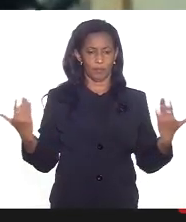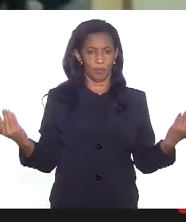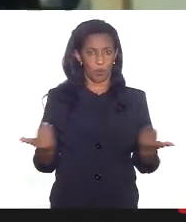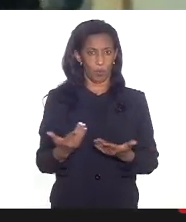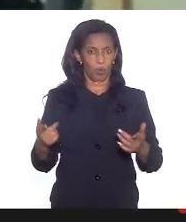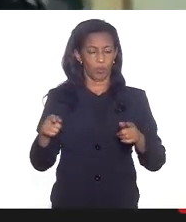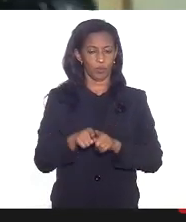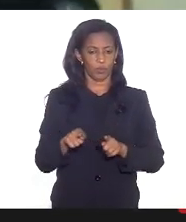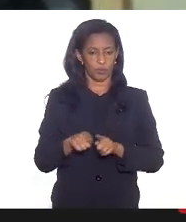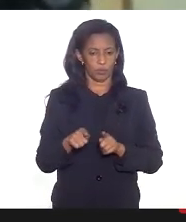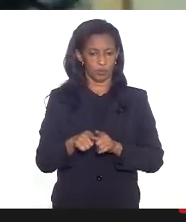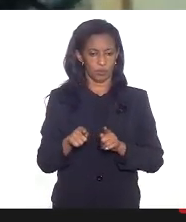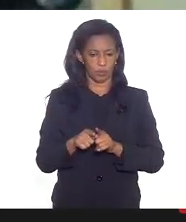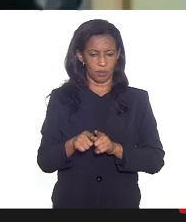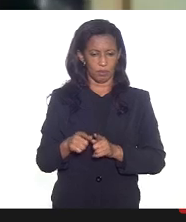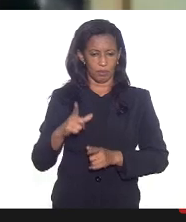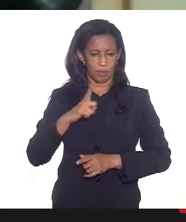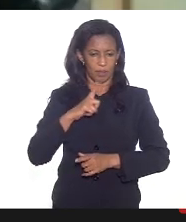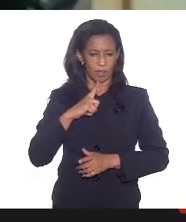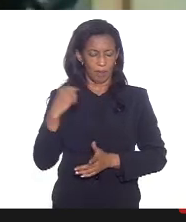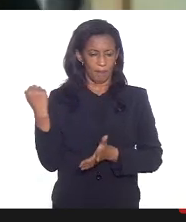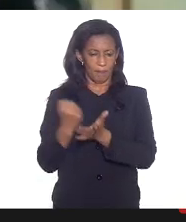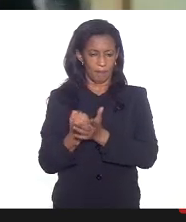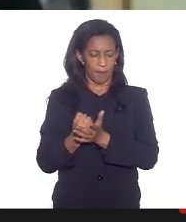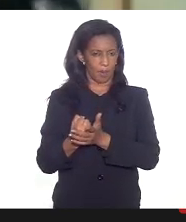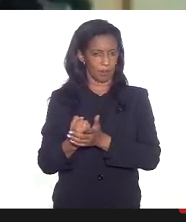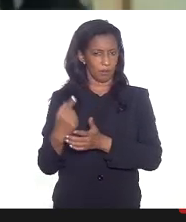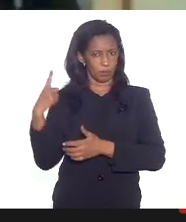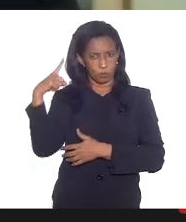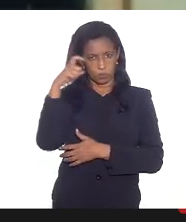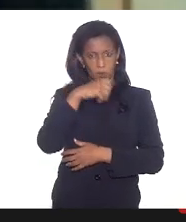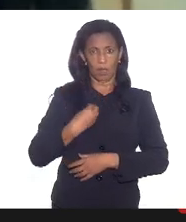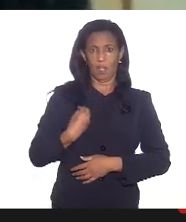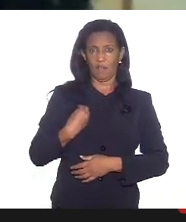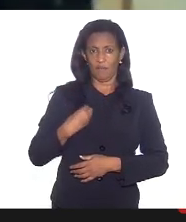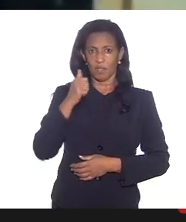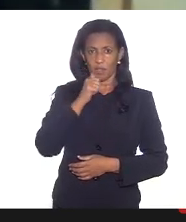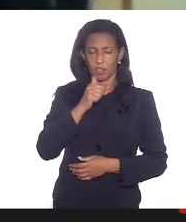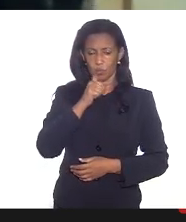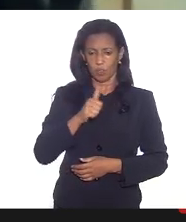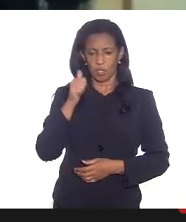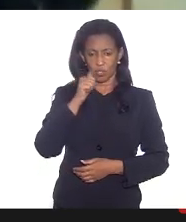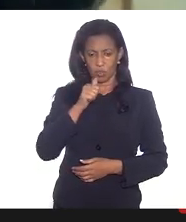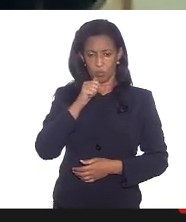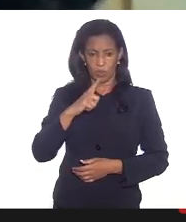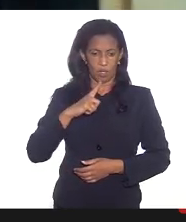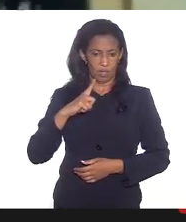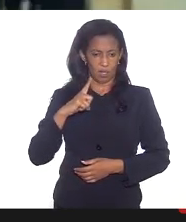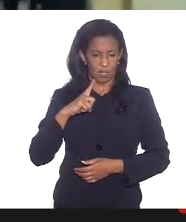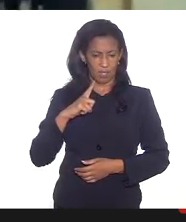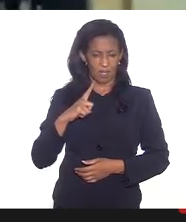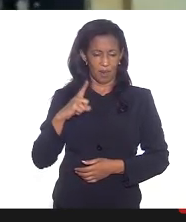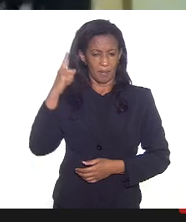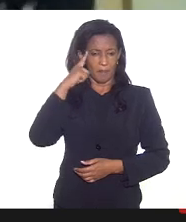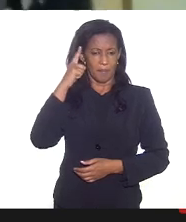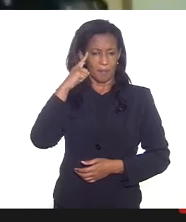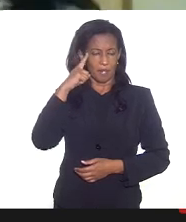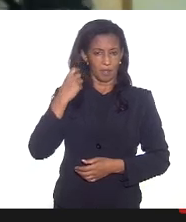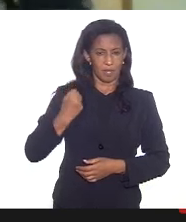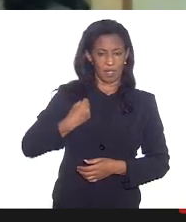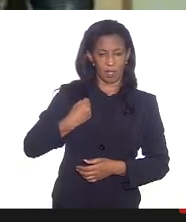desastre sanitário e que tem impactos muito grave na vida das mulheres as mulheres Elas têm que não se a gente for pensar em